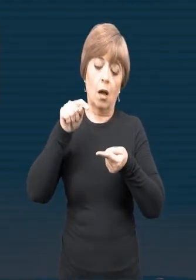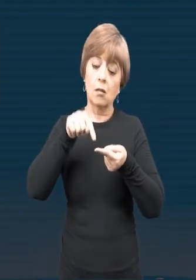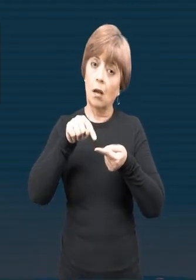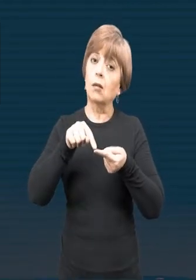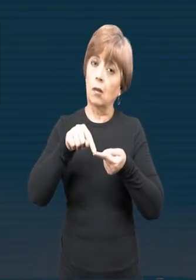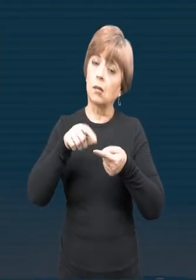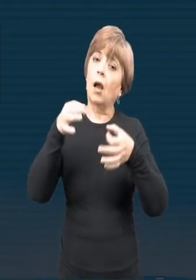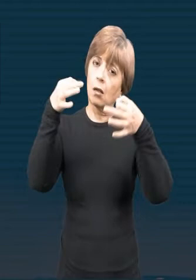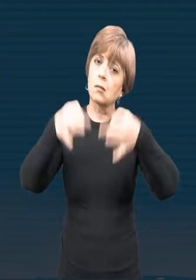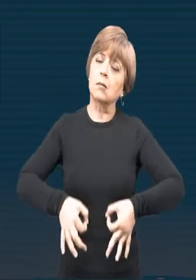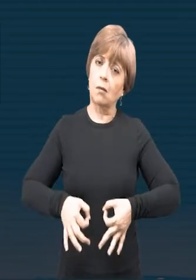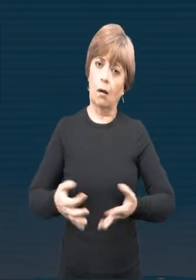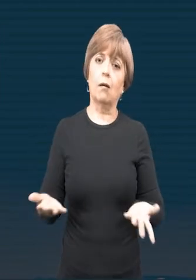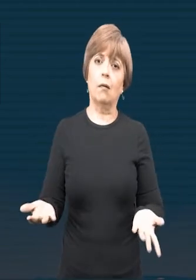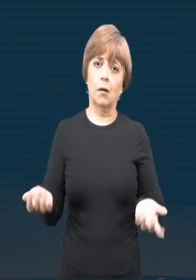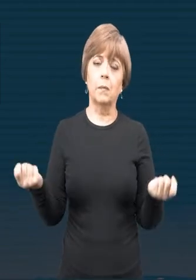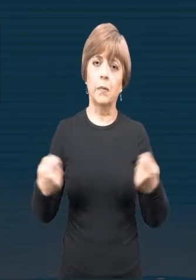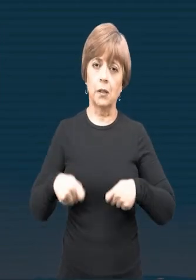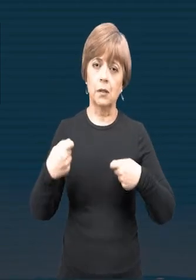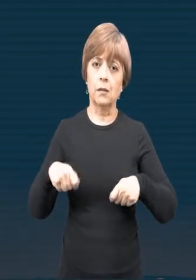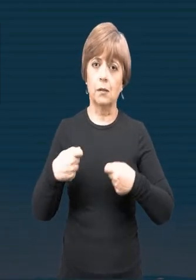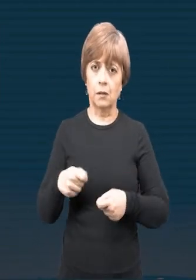testagem minimamente